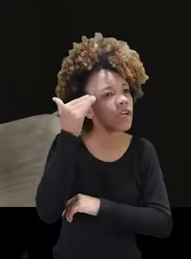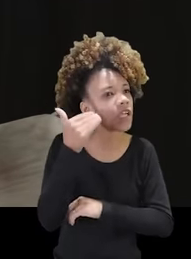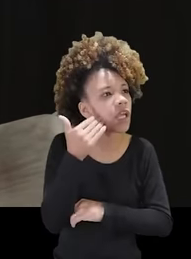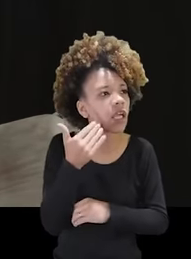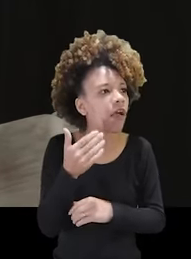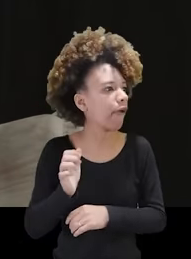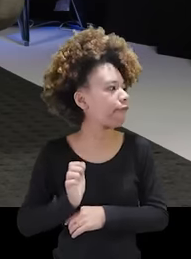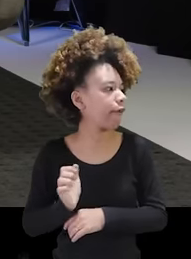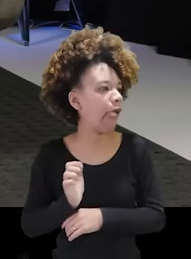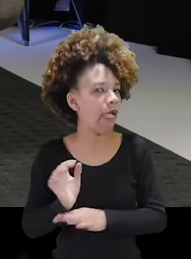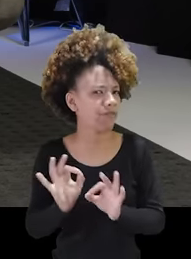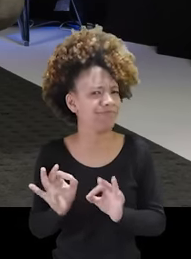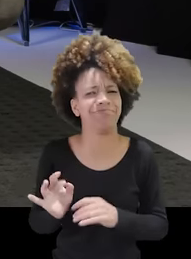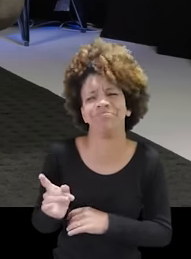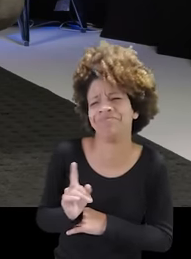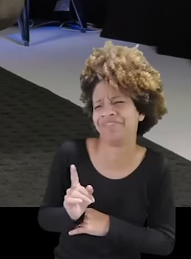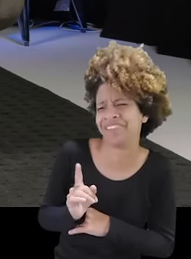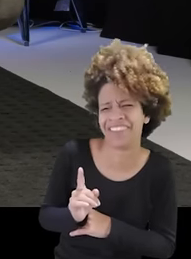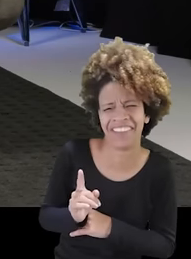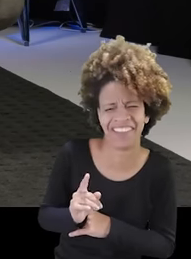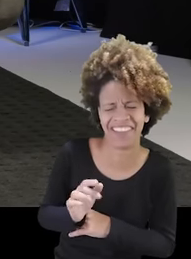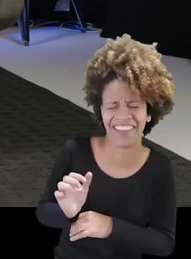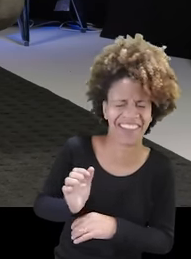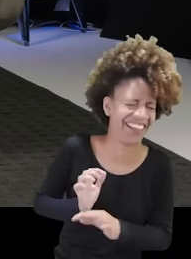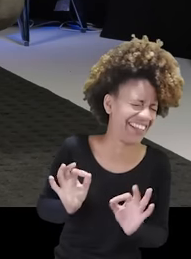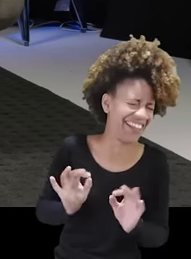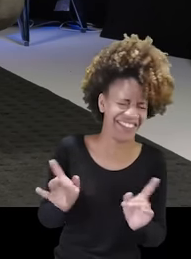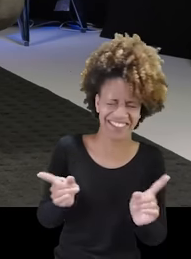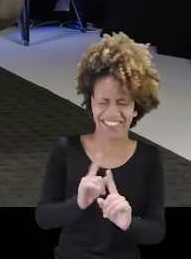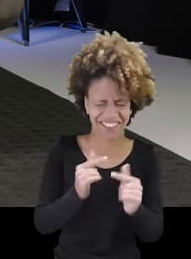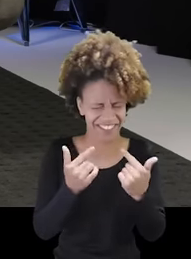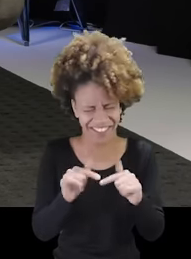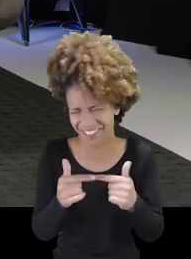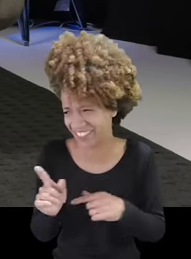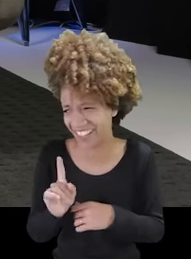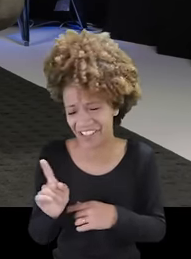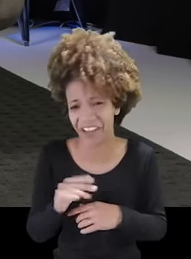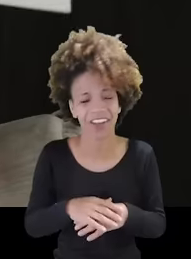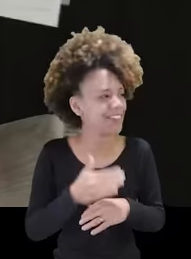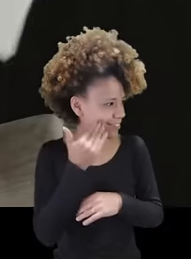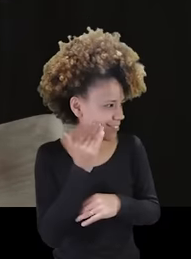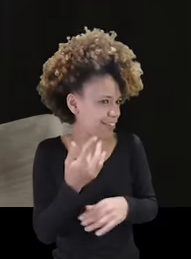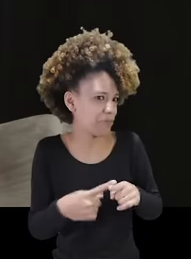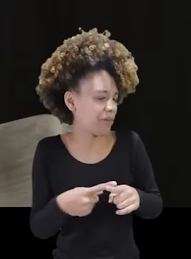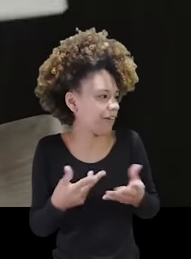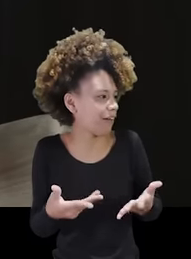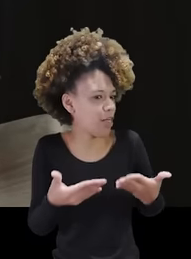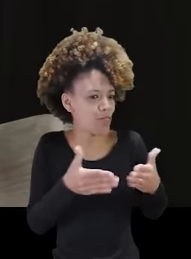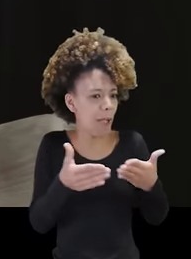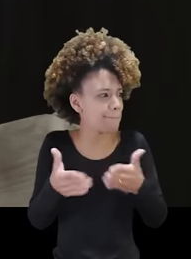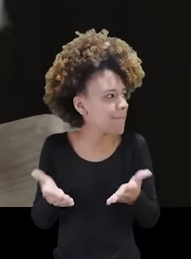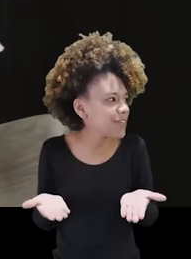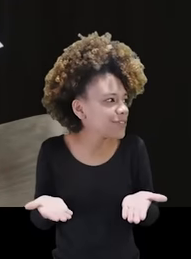super gay Ah não sei desde que eu quero dizer porque mano pô tô